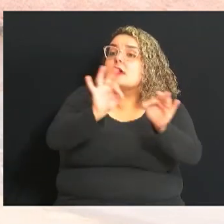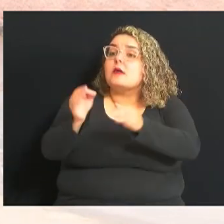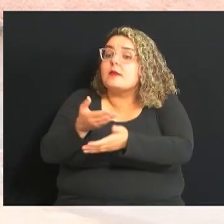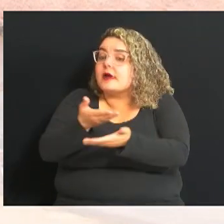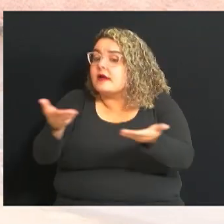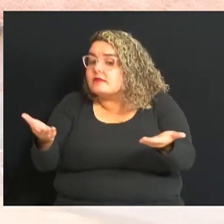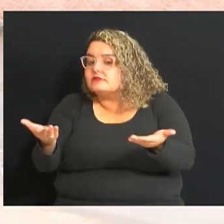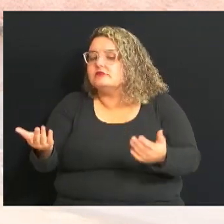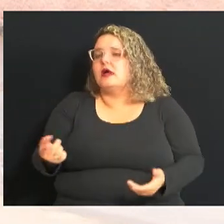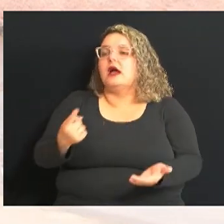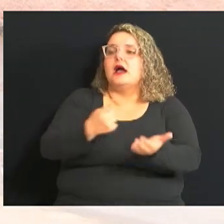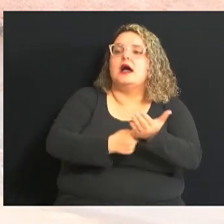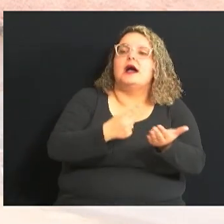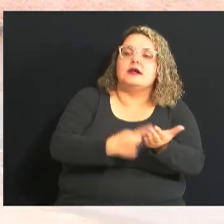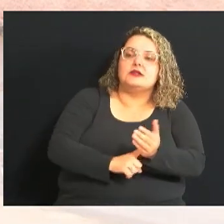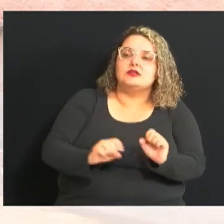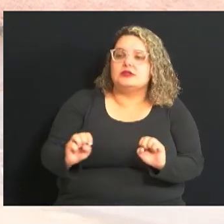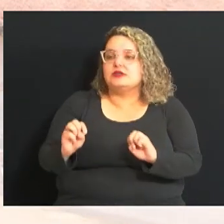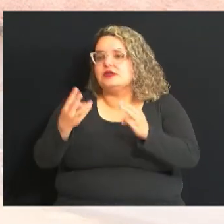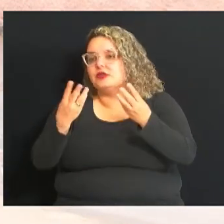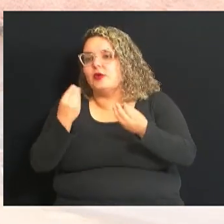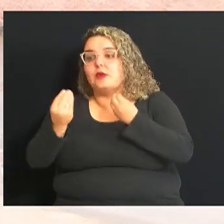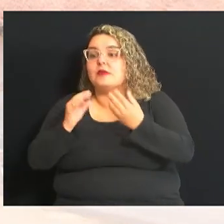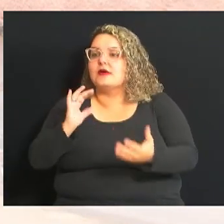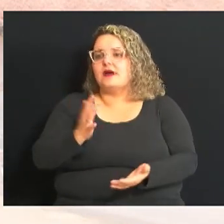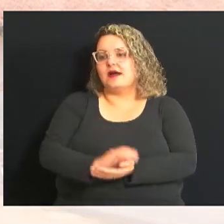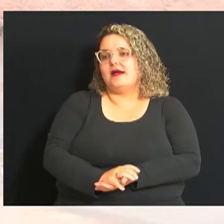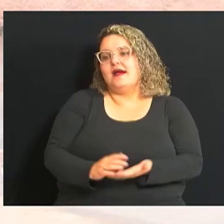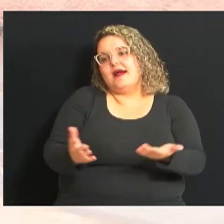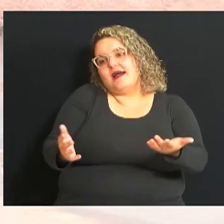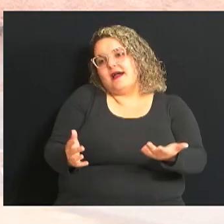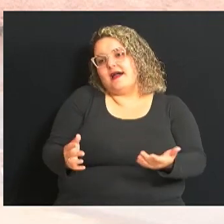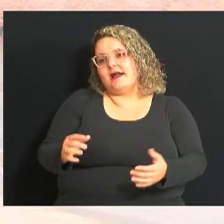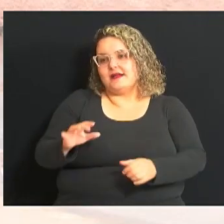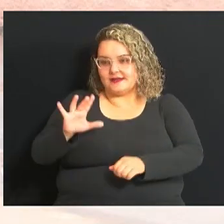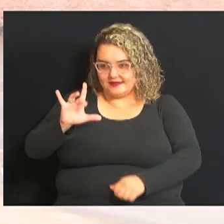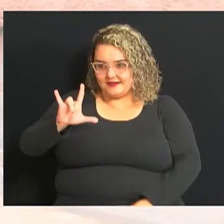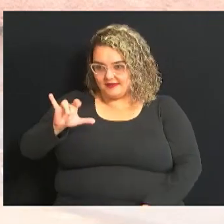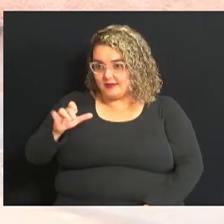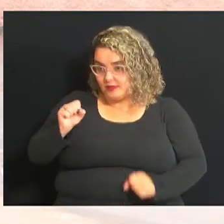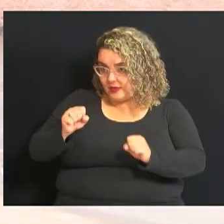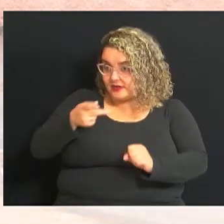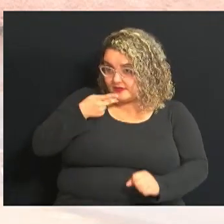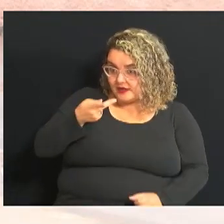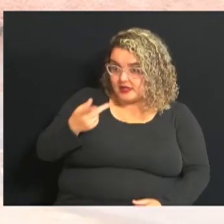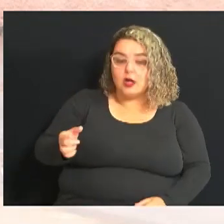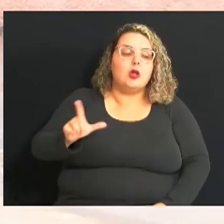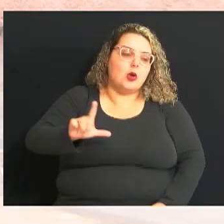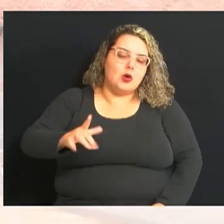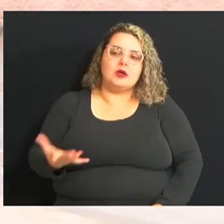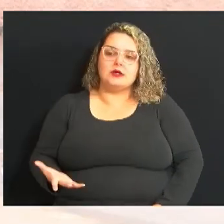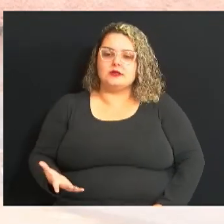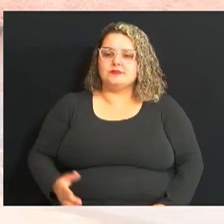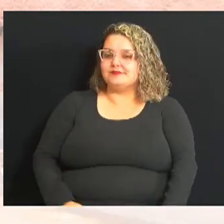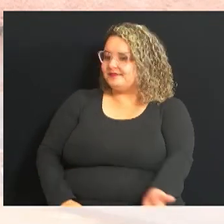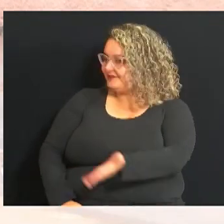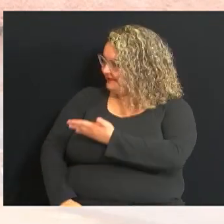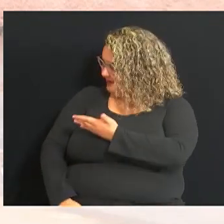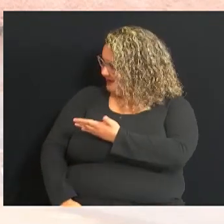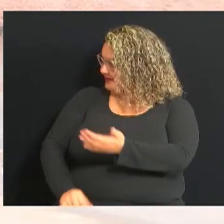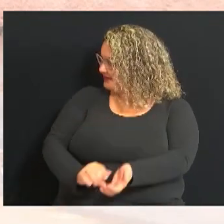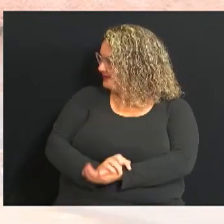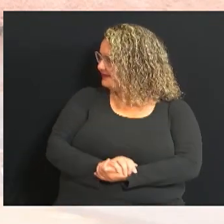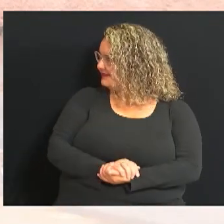a agenda de show? Só entrar nas nossas redes sociais. Posso falar nossa rede social? Entra lá, Grupo Contágio